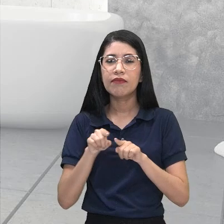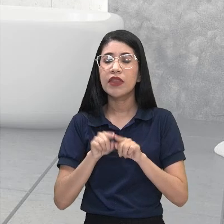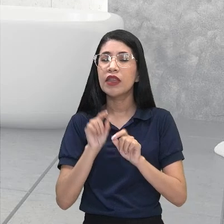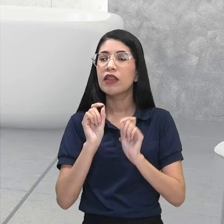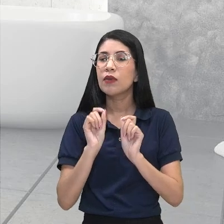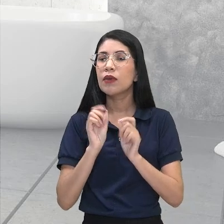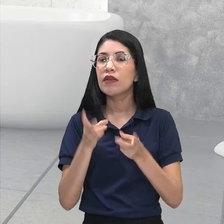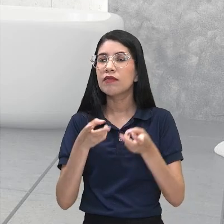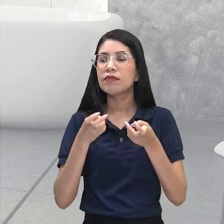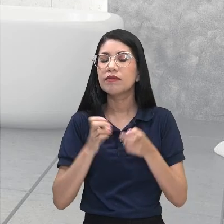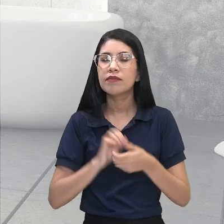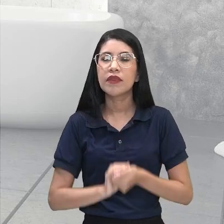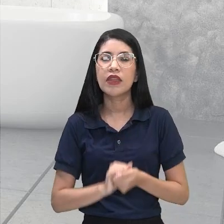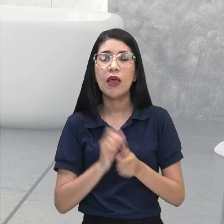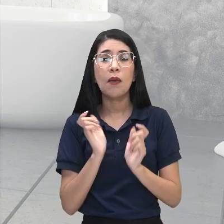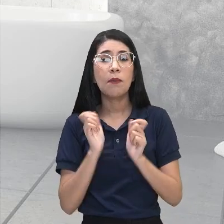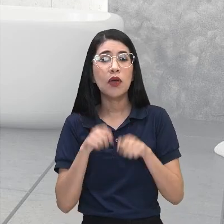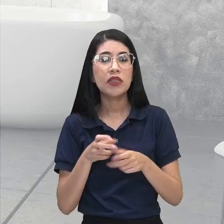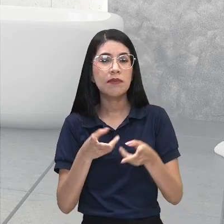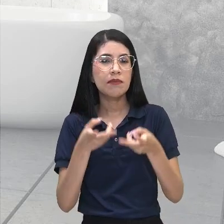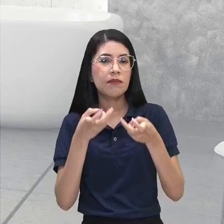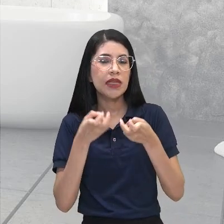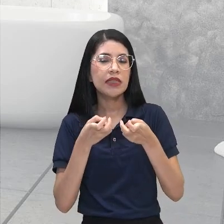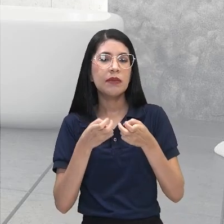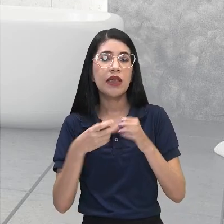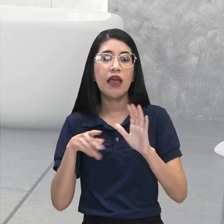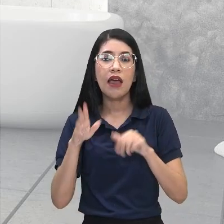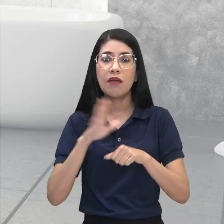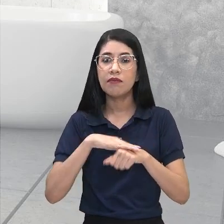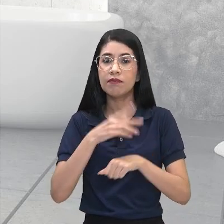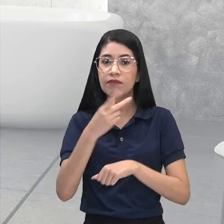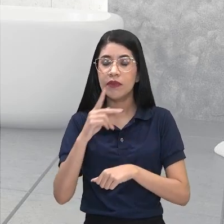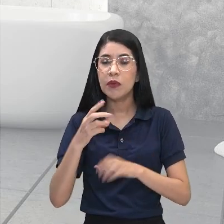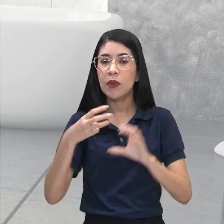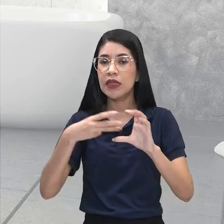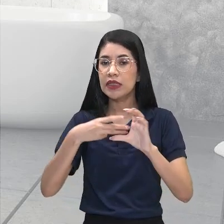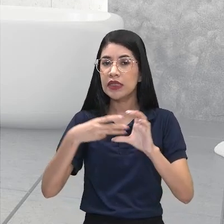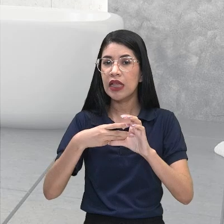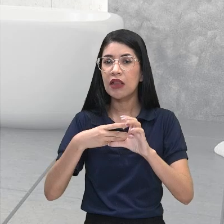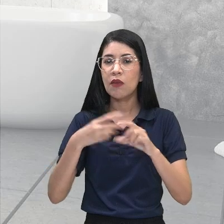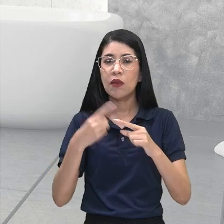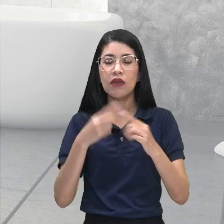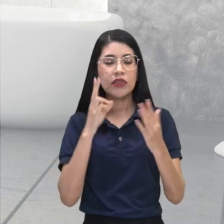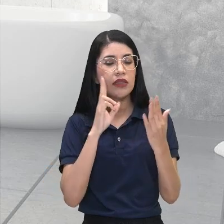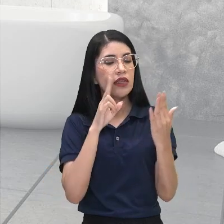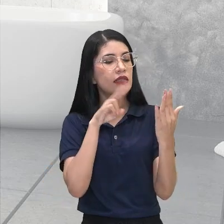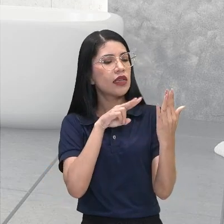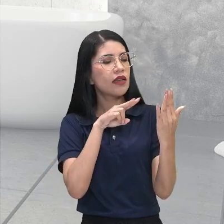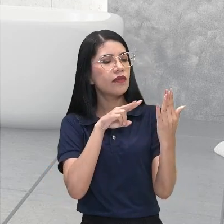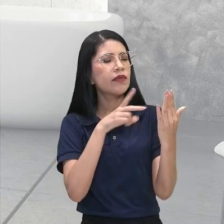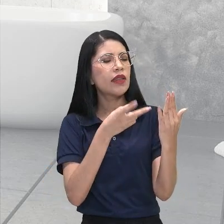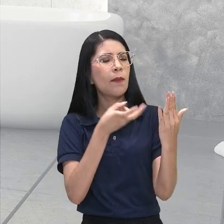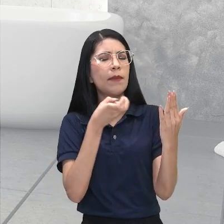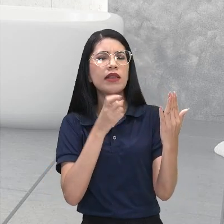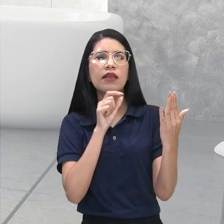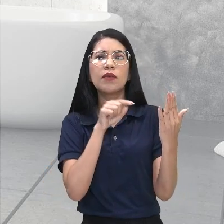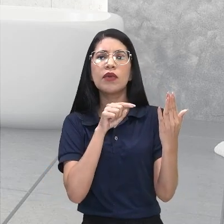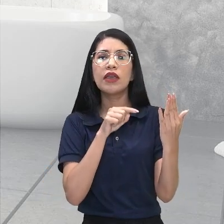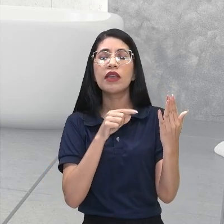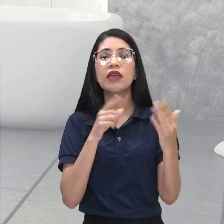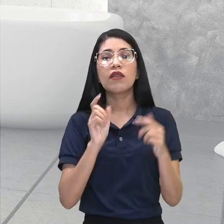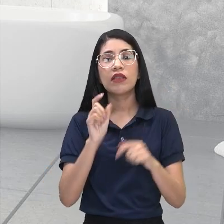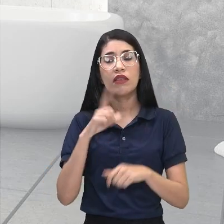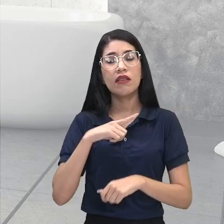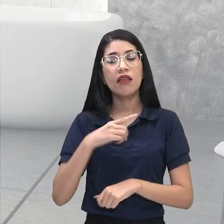você está vendo a sua célula. Você está se olhando e vendo que você é um